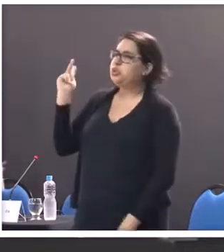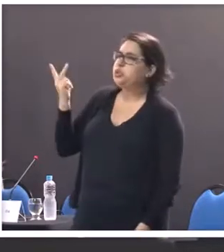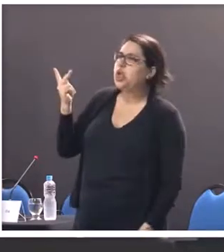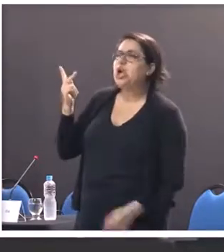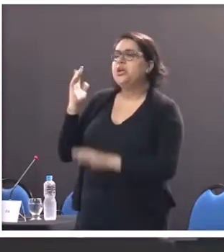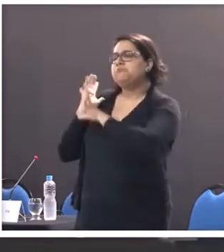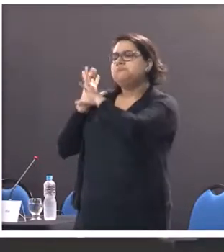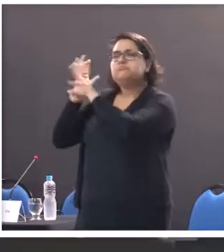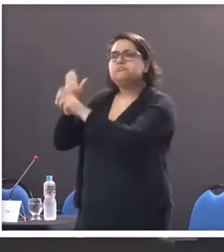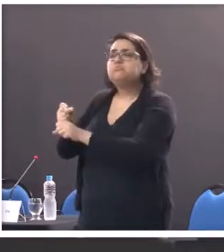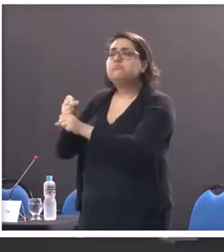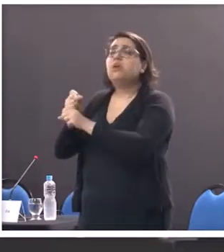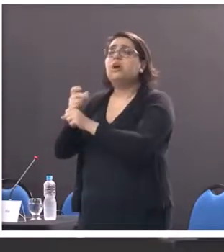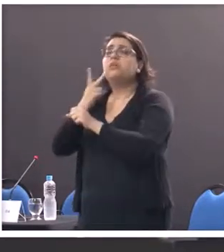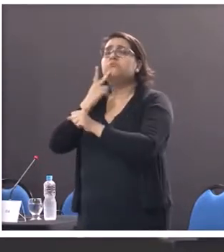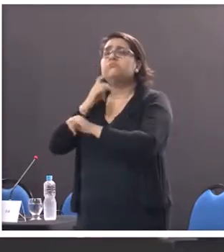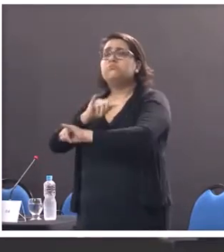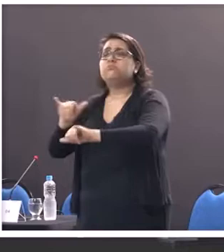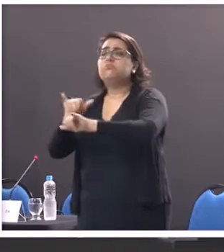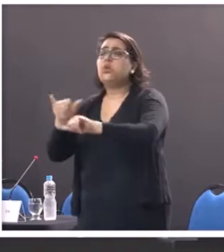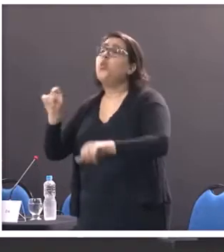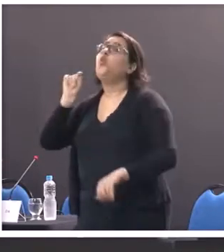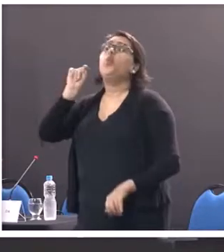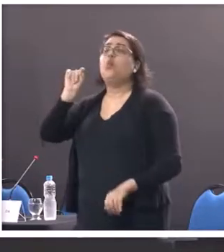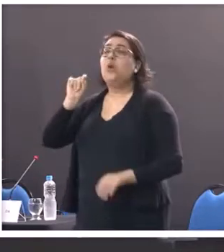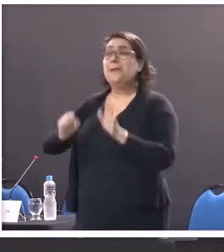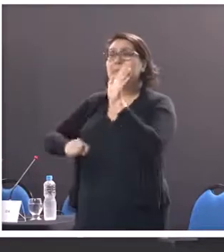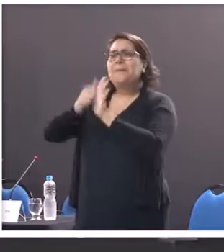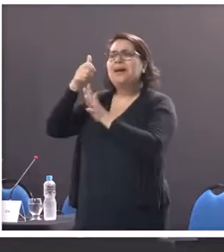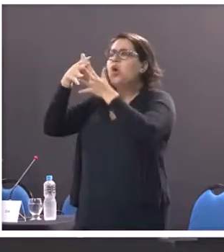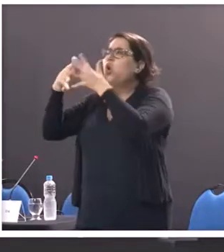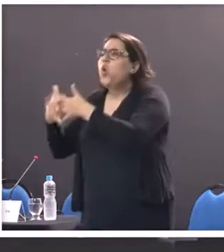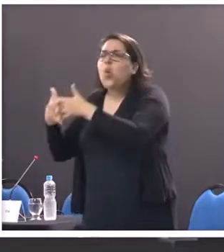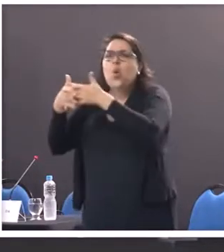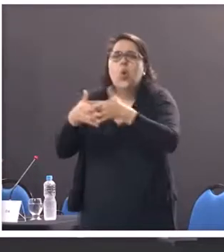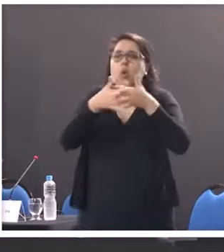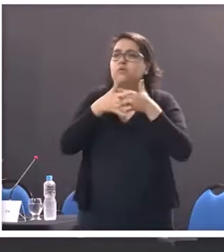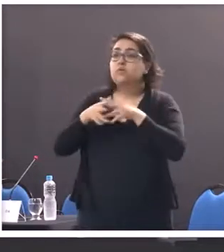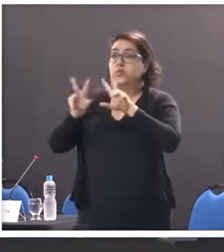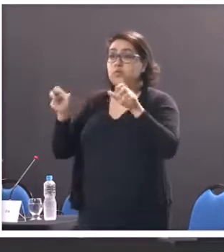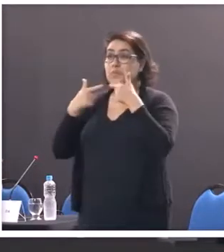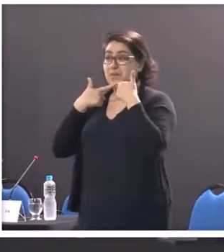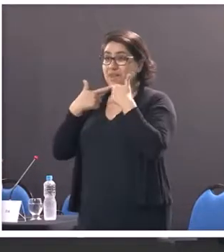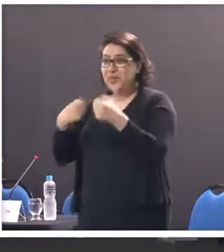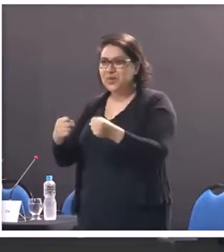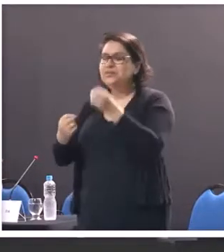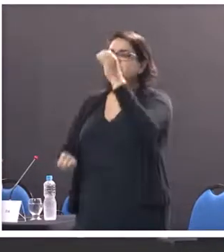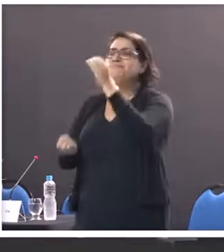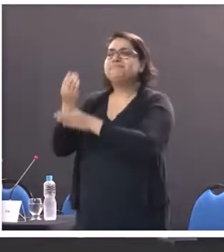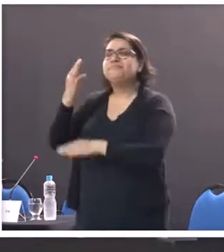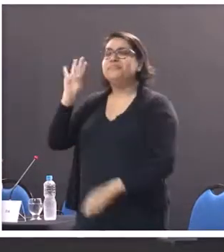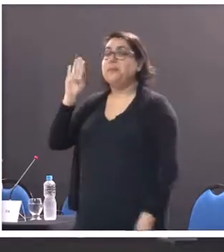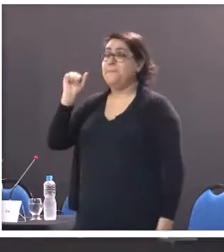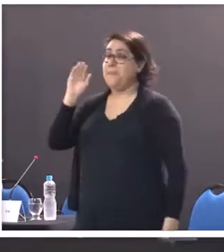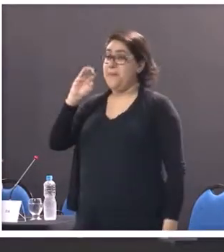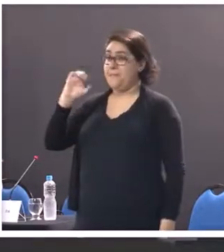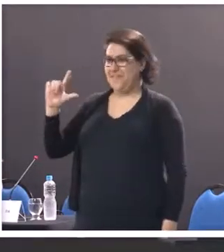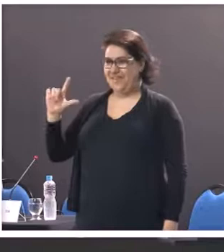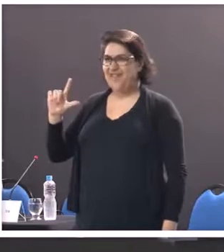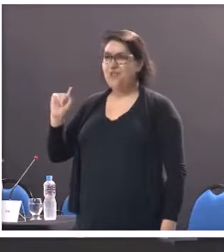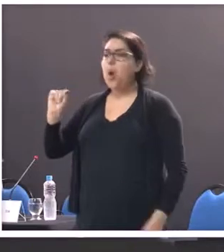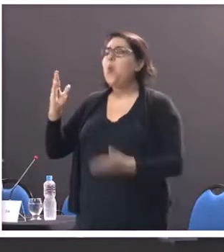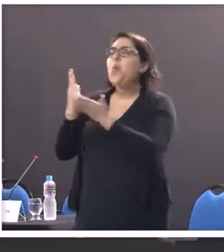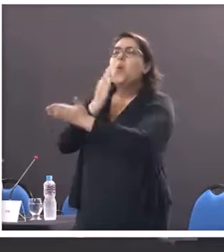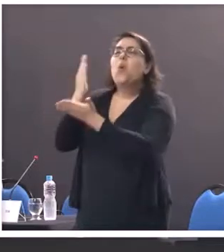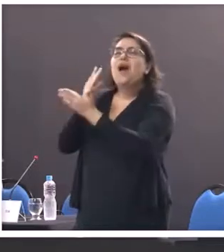relatam que uma das primeiras confusões linguísticas começa na Torre de Babel. E um dos livros